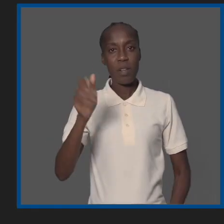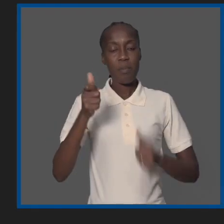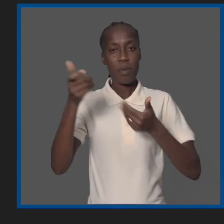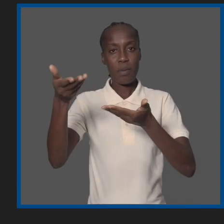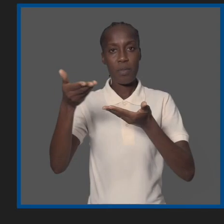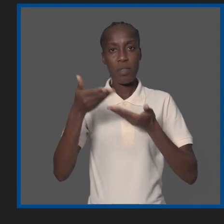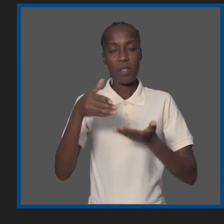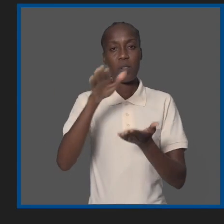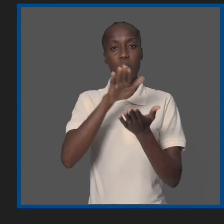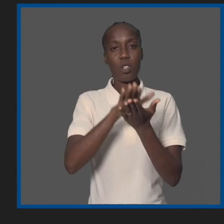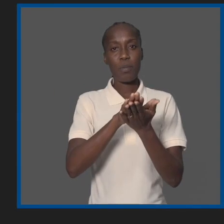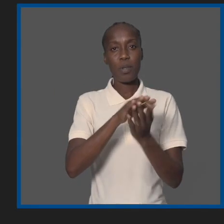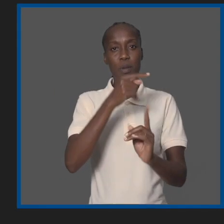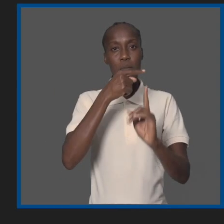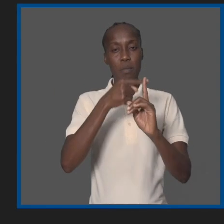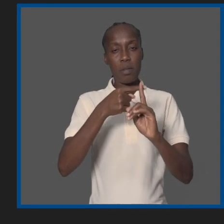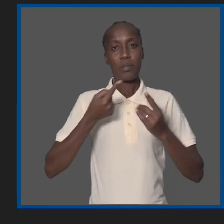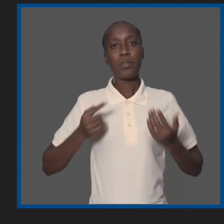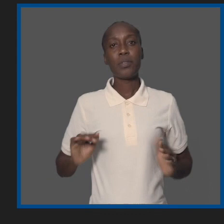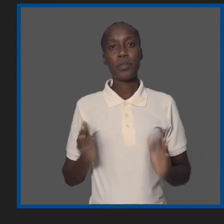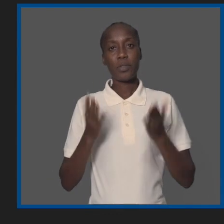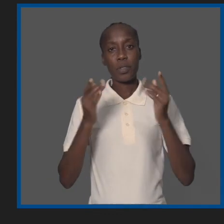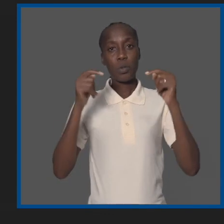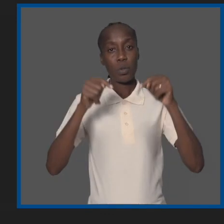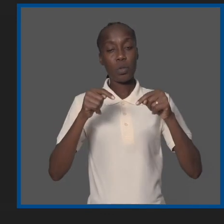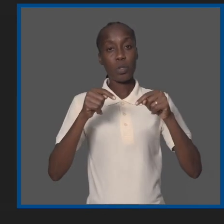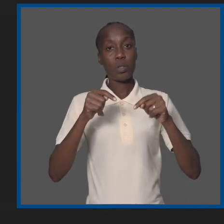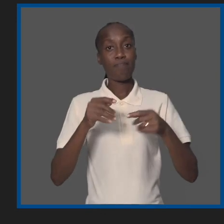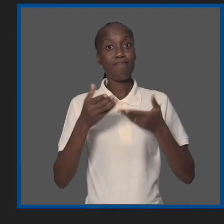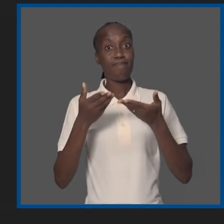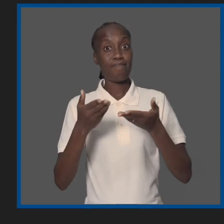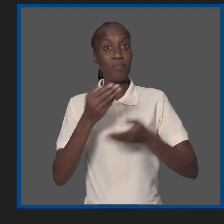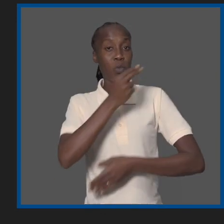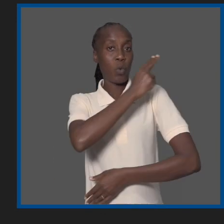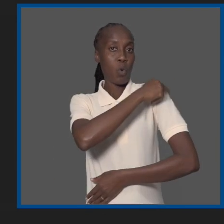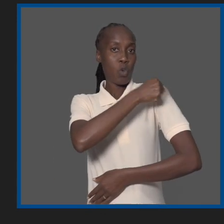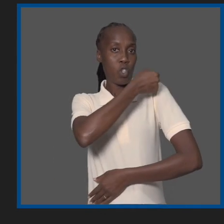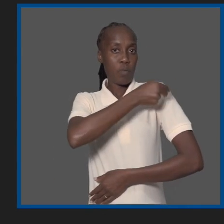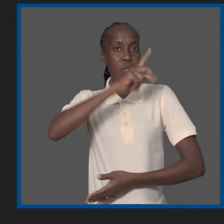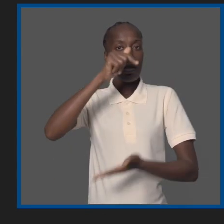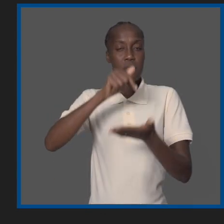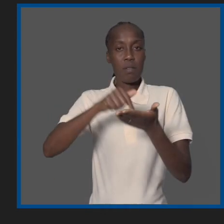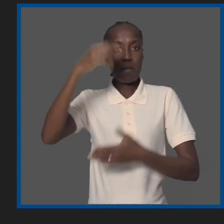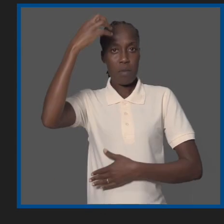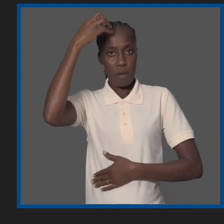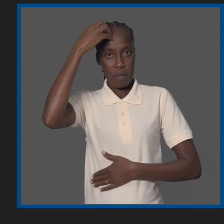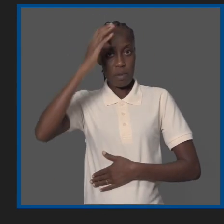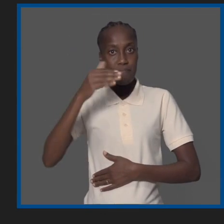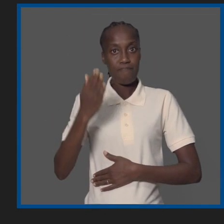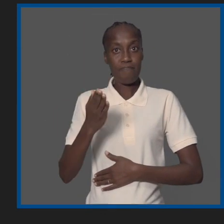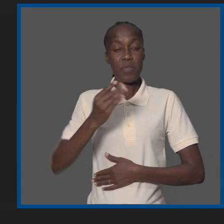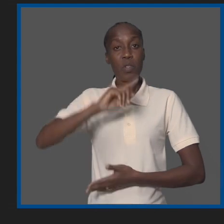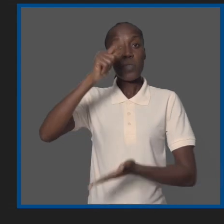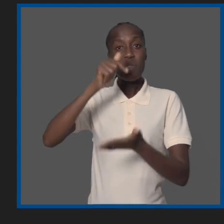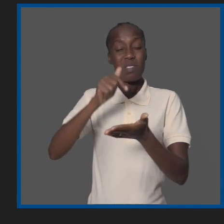Olá, sejam bem-vindos ao Espaço Mais Vida. Hoje estamos no Hospital Central de Maputo, concretamente no Centro Ortopédico,